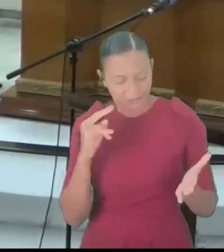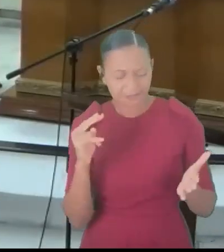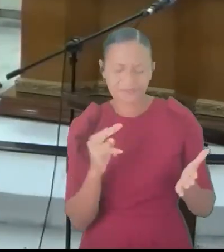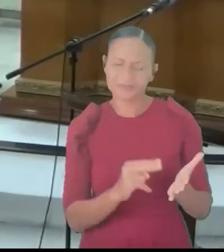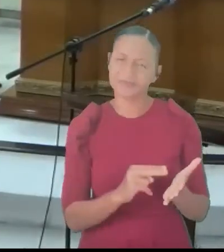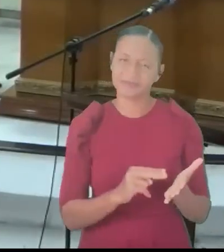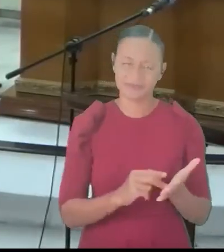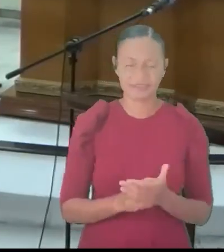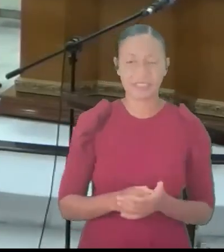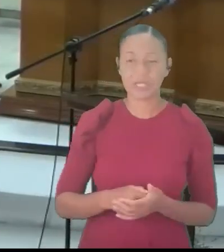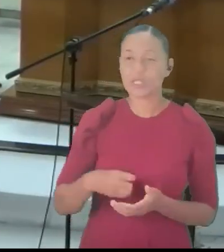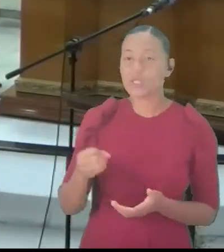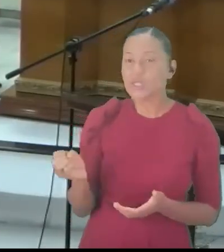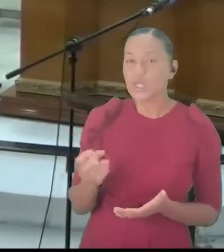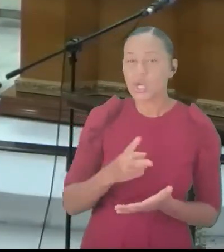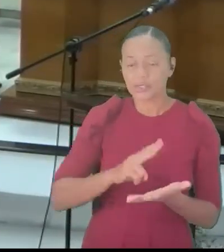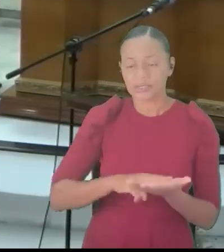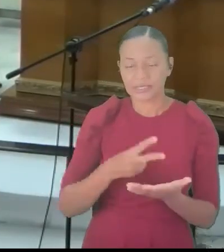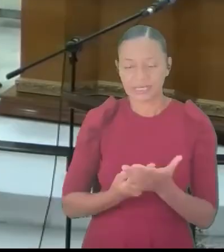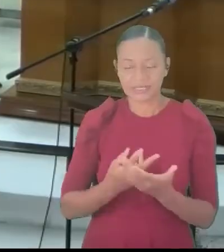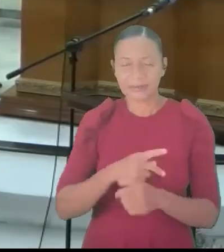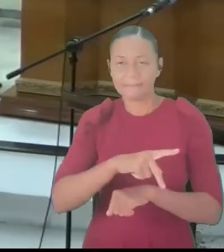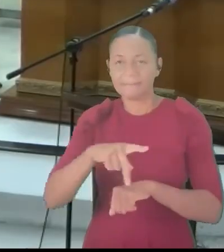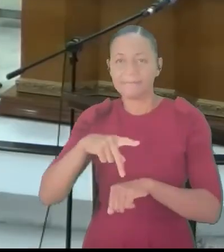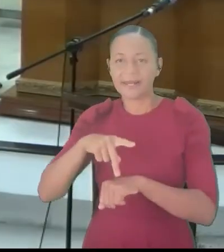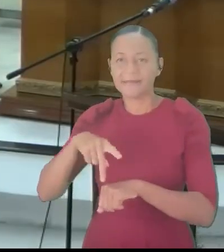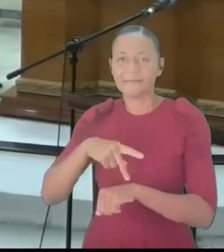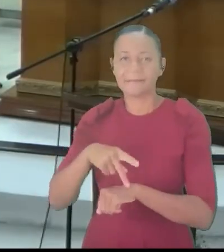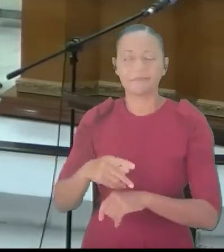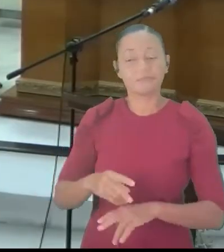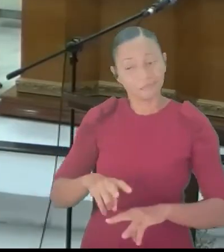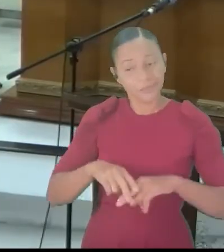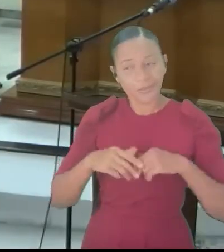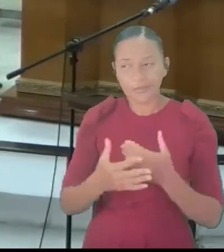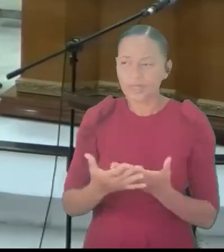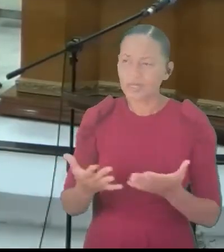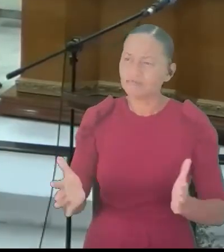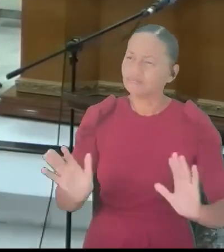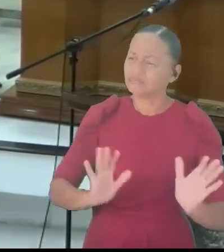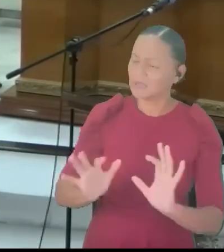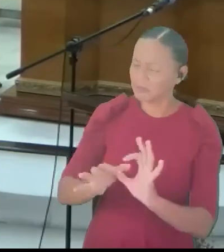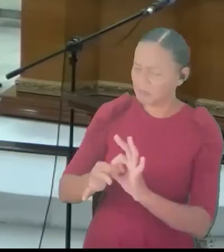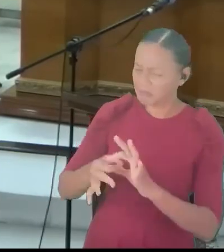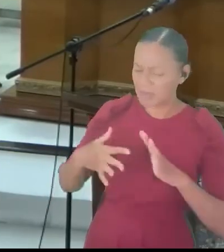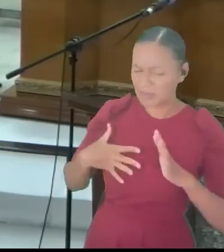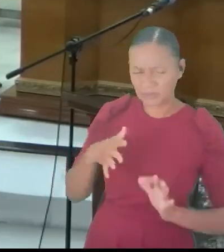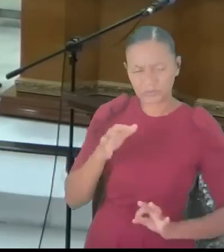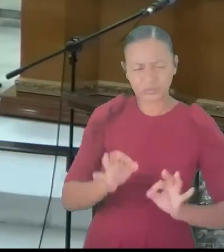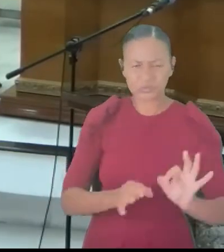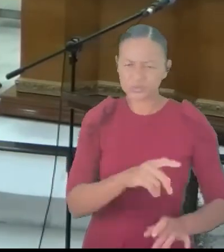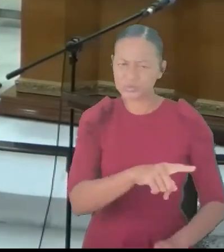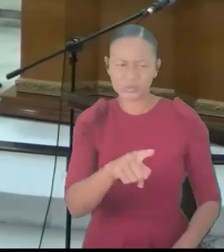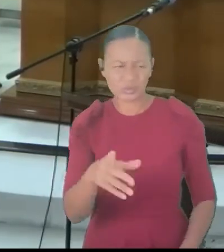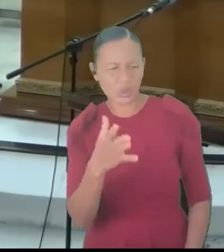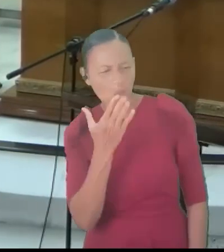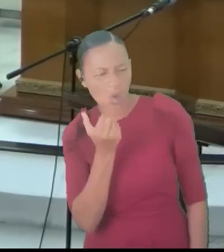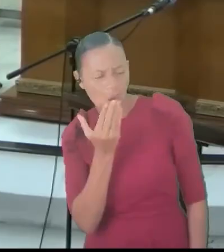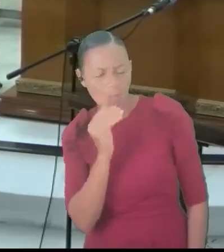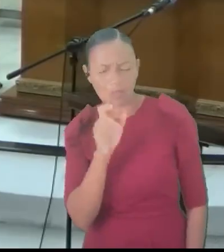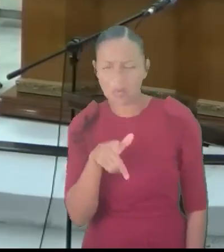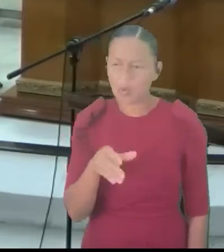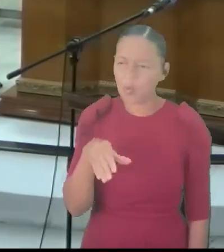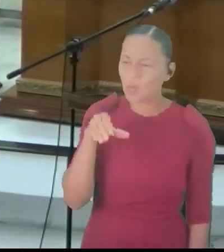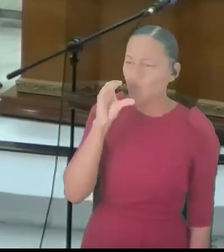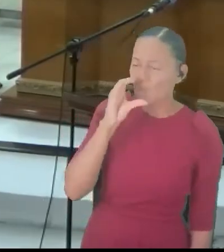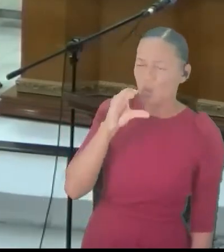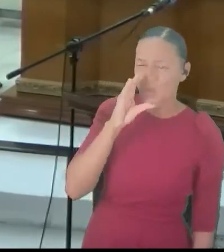versão internacional, por gentileza. Portanto, não permitam que ninguém o julgue pelo que vocês comem ou bebem,